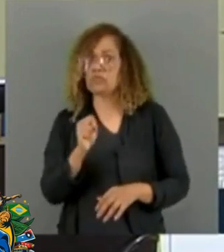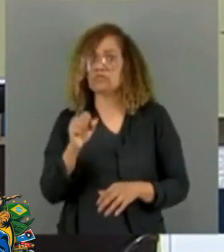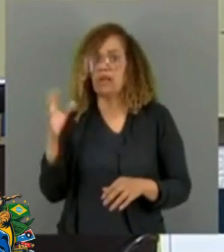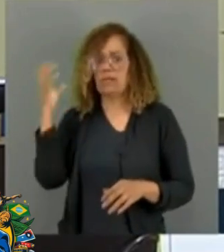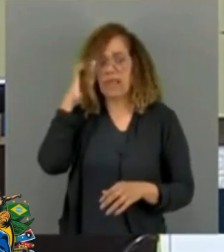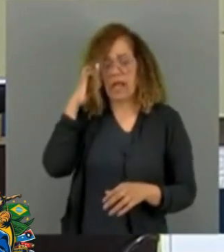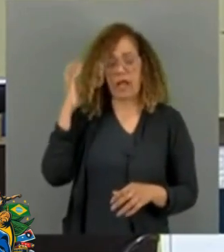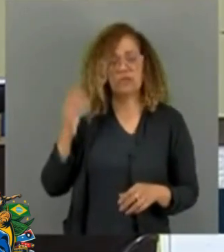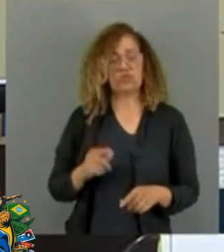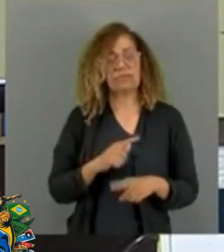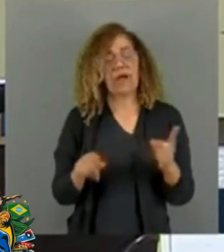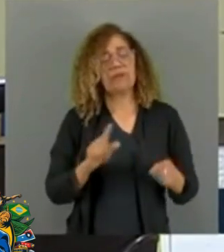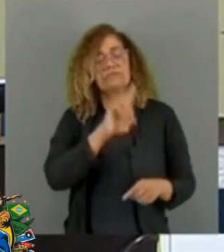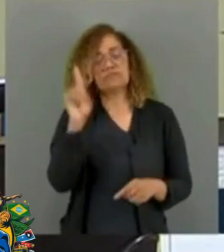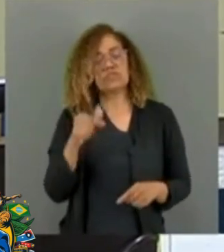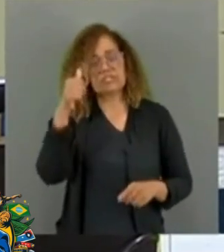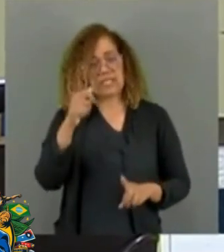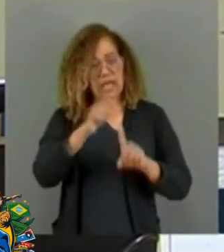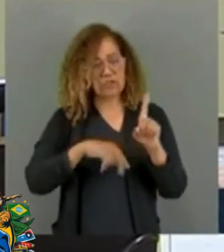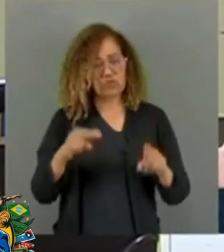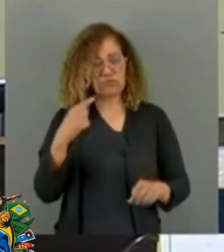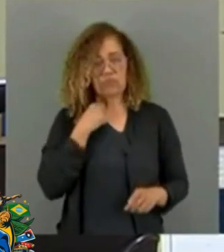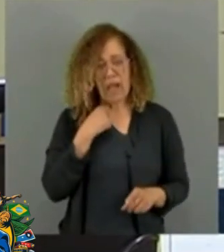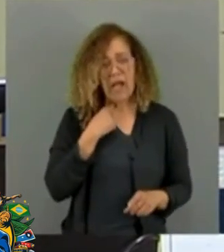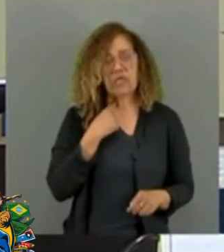No dia 7 de maio,